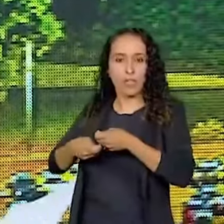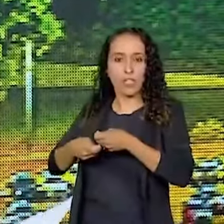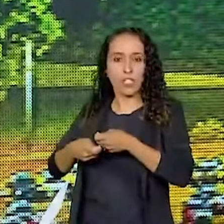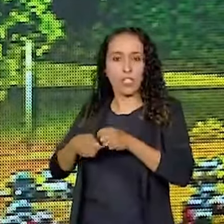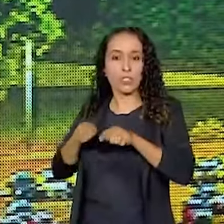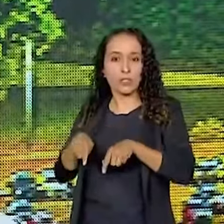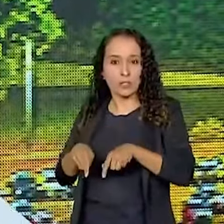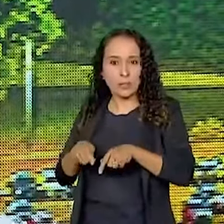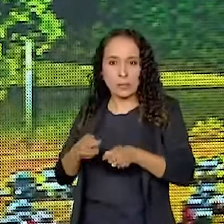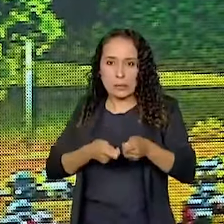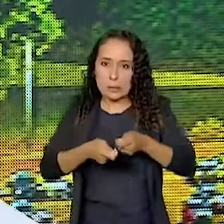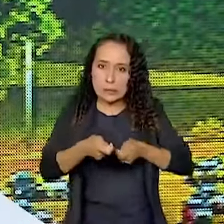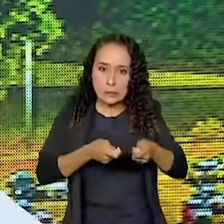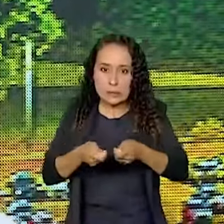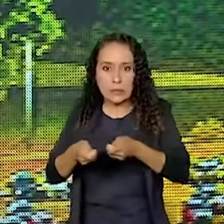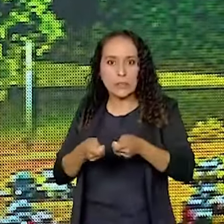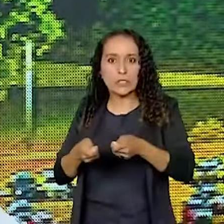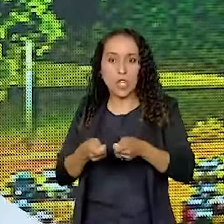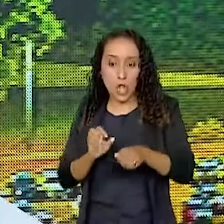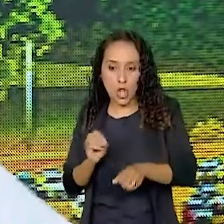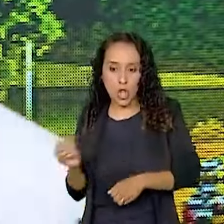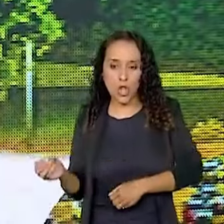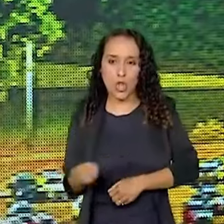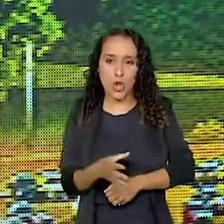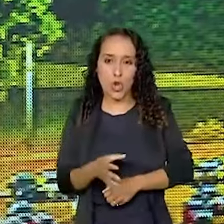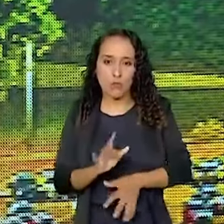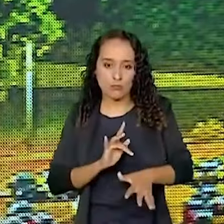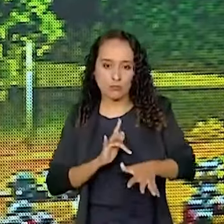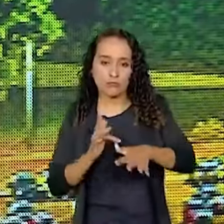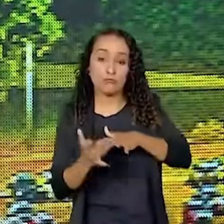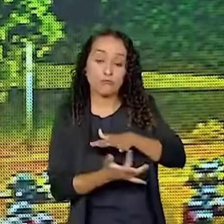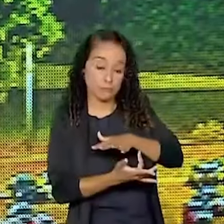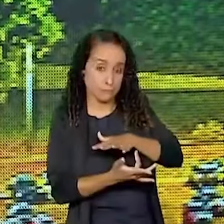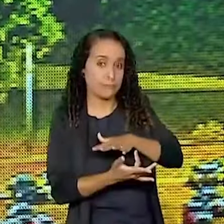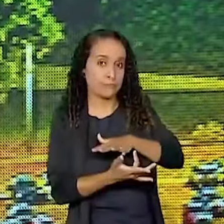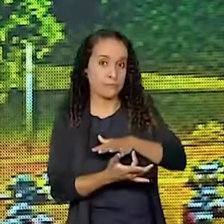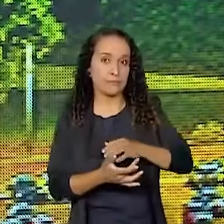de instrumentalizar esses novos meios digitais de